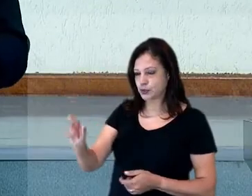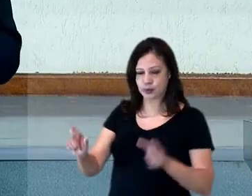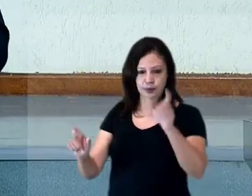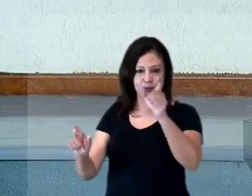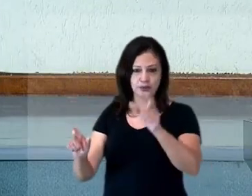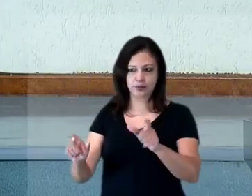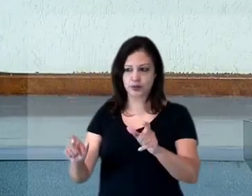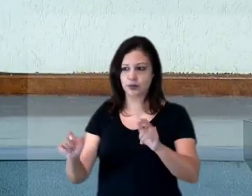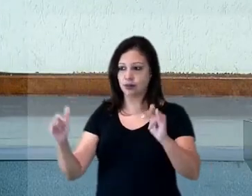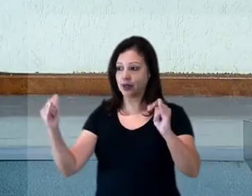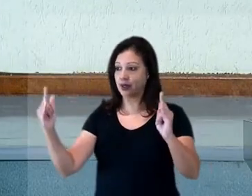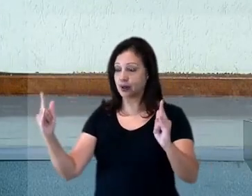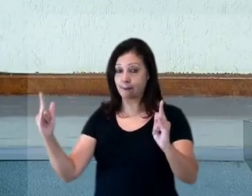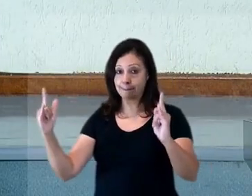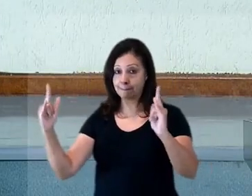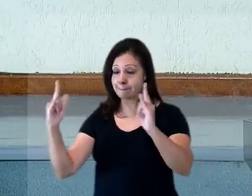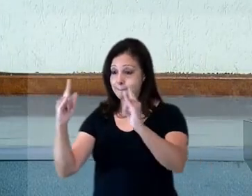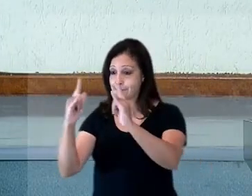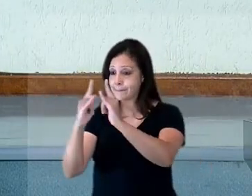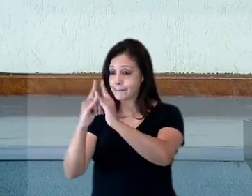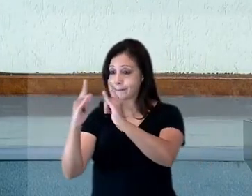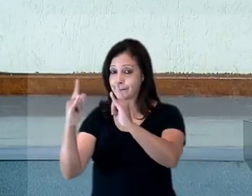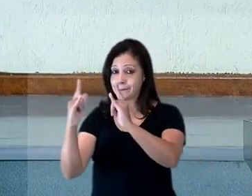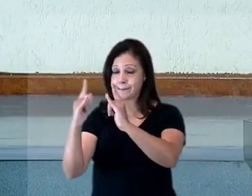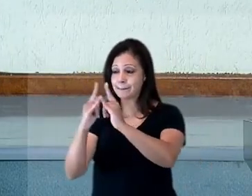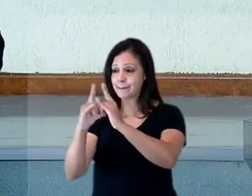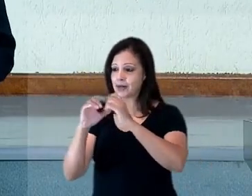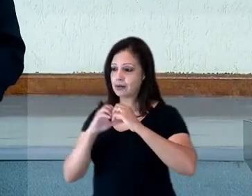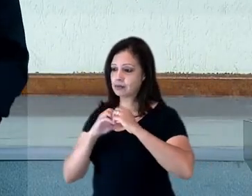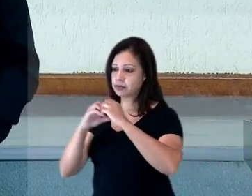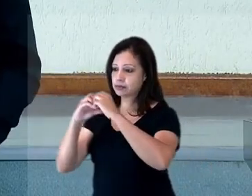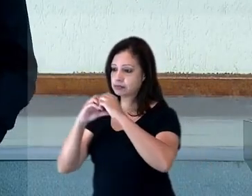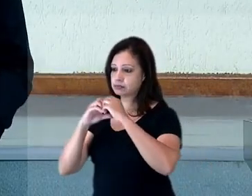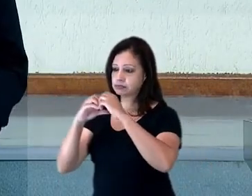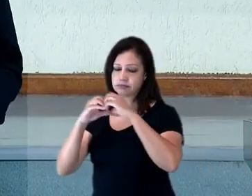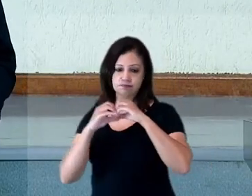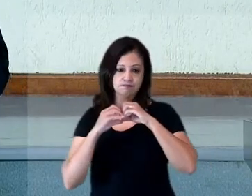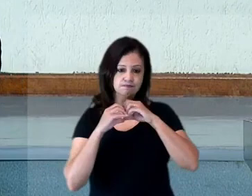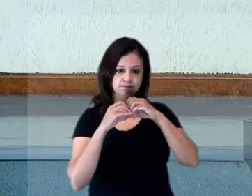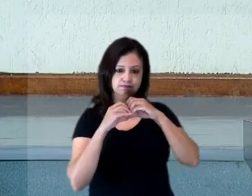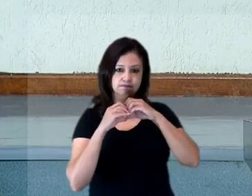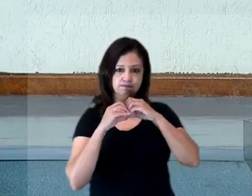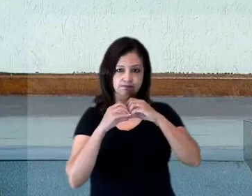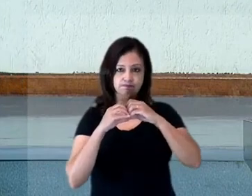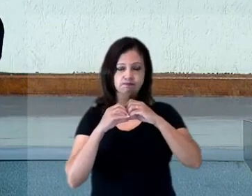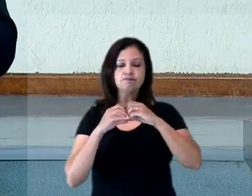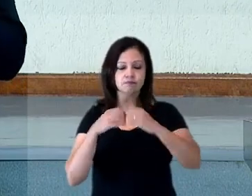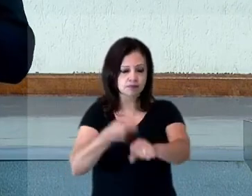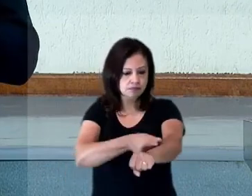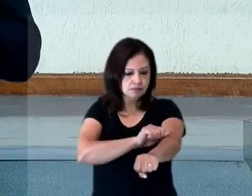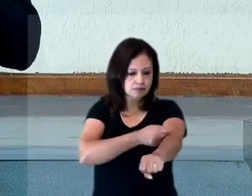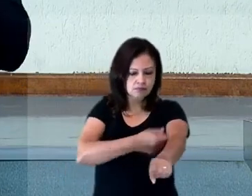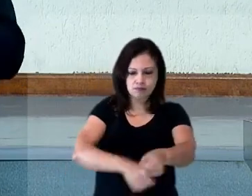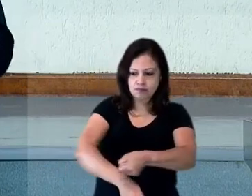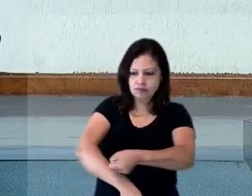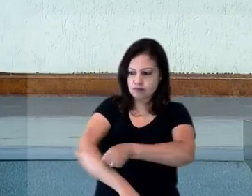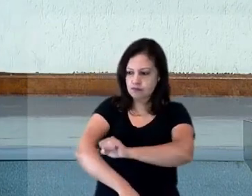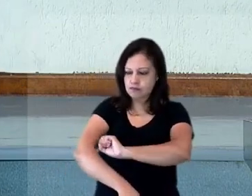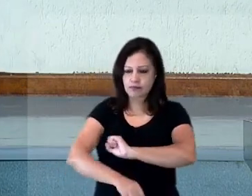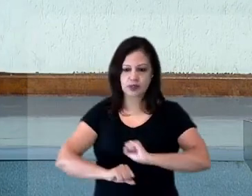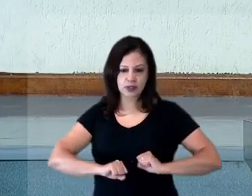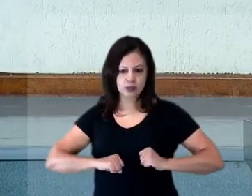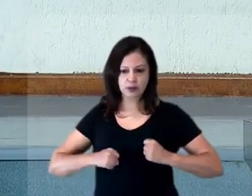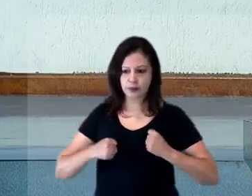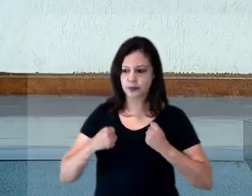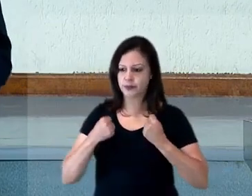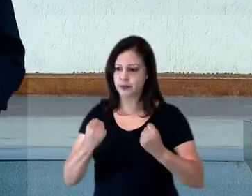ame, um compromisso de dedicação, guiado, dirigido pela vontade,